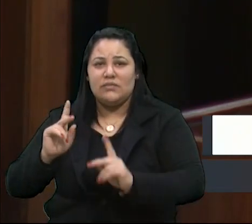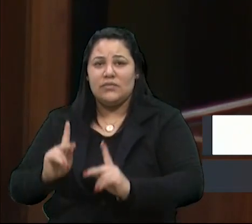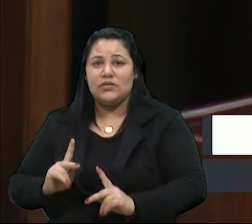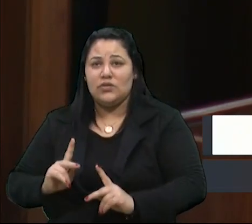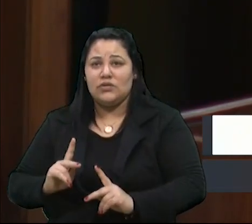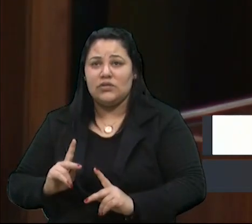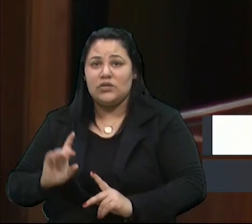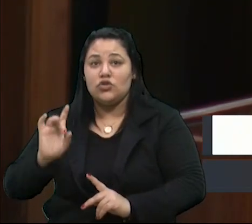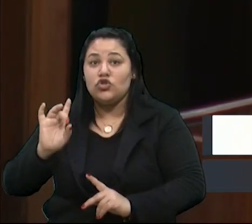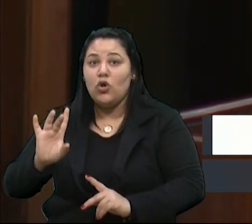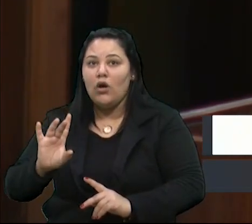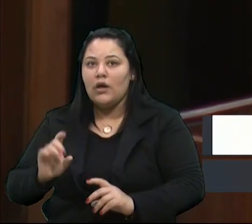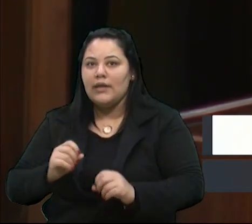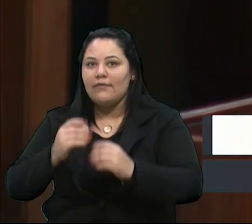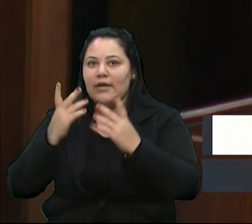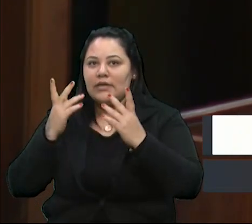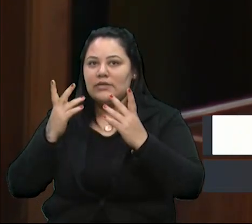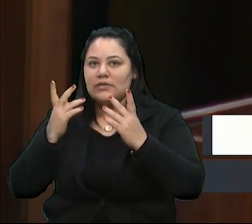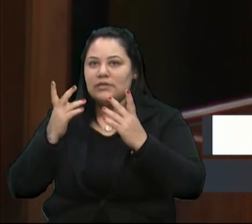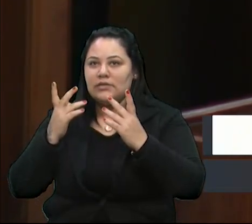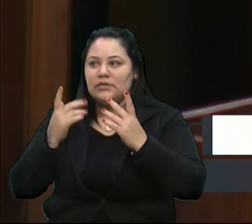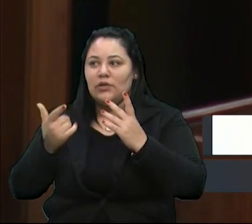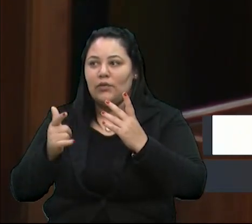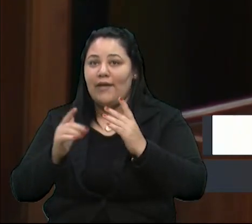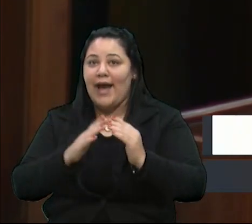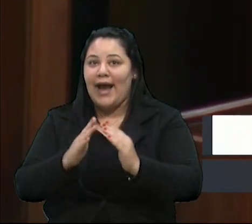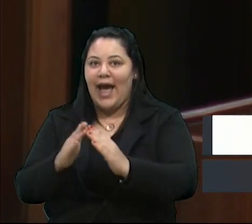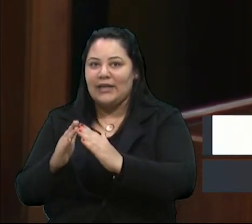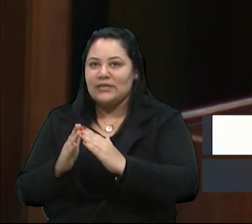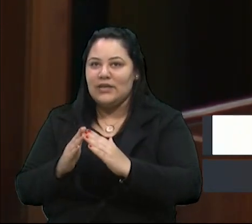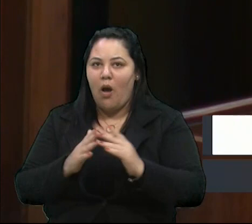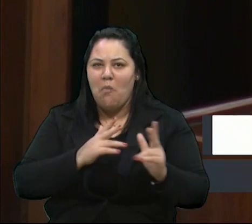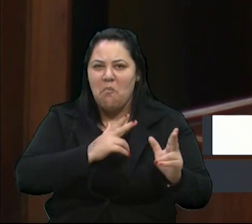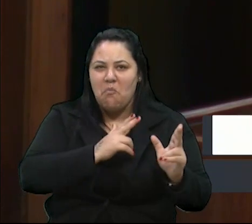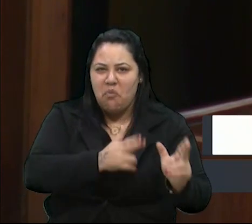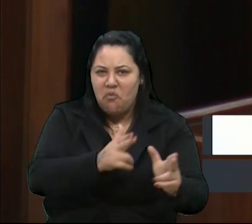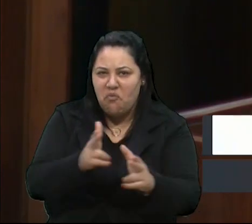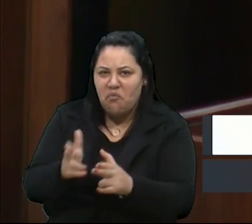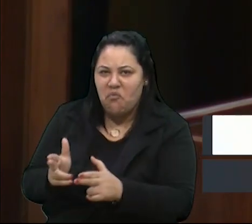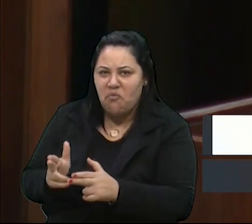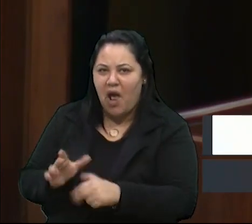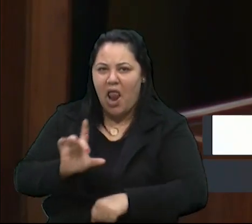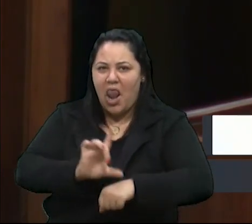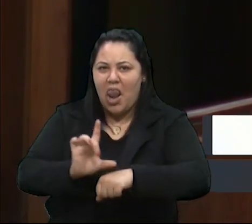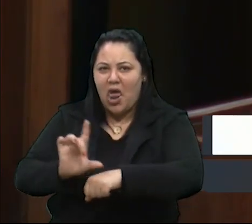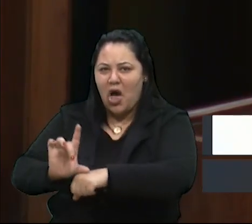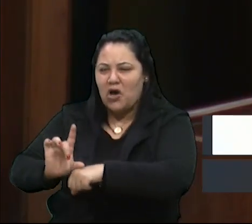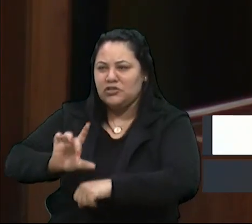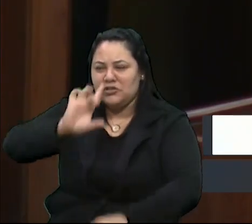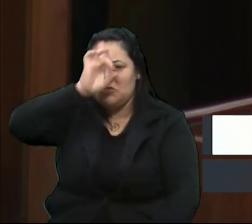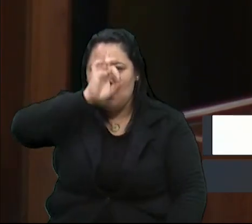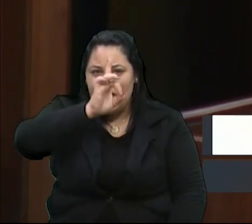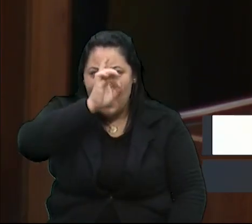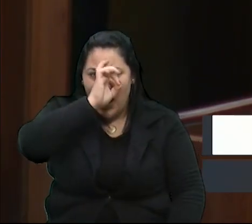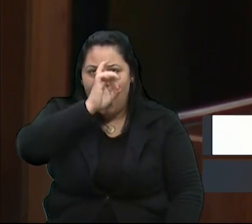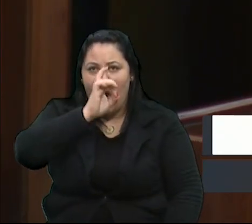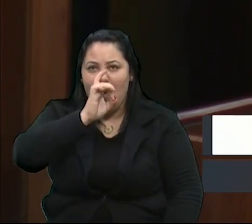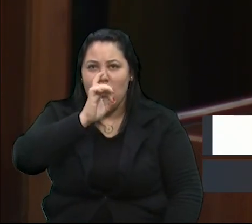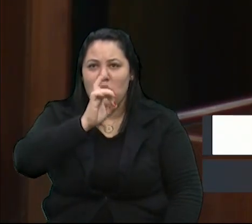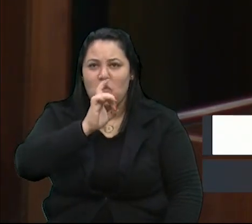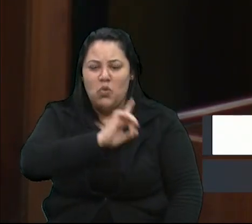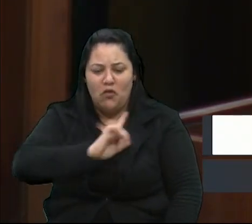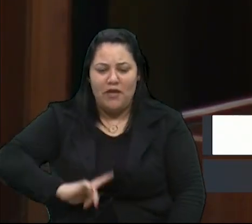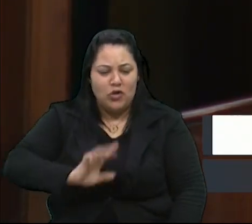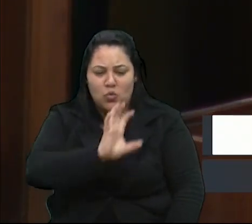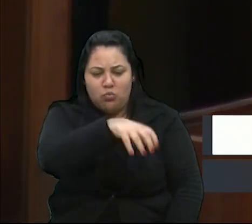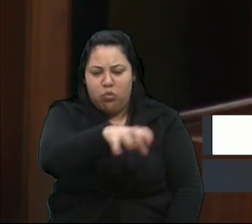Só na festa. Tirando as residências que foram invadidas, os comércios hospitais, sedes de governo,